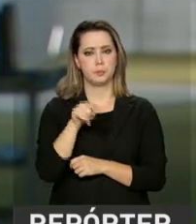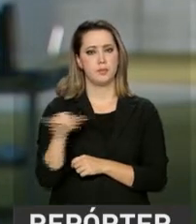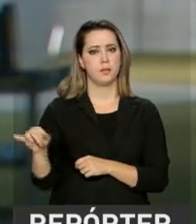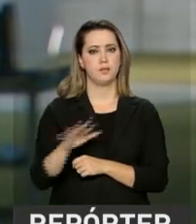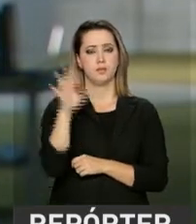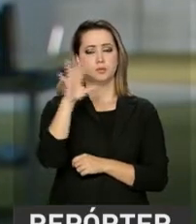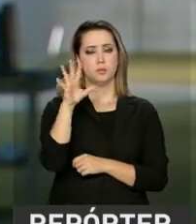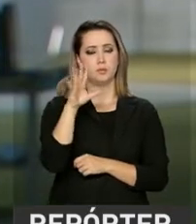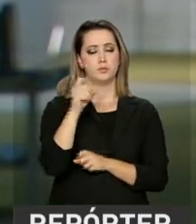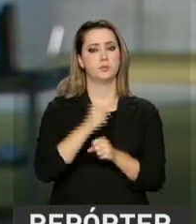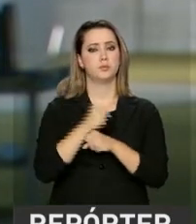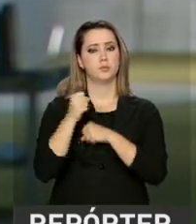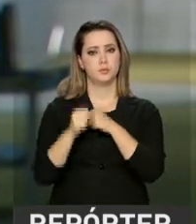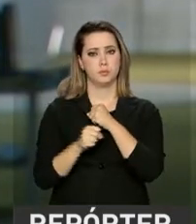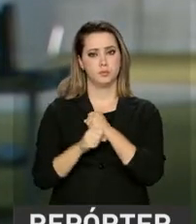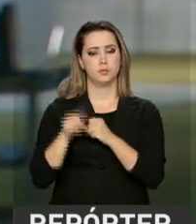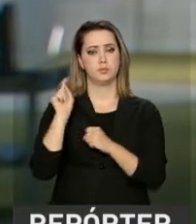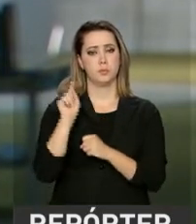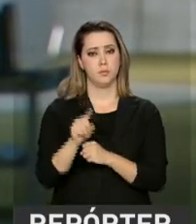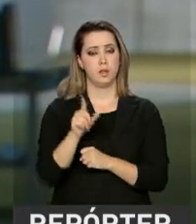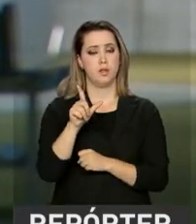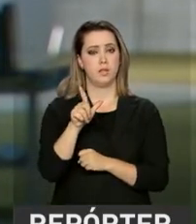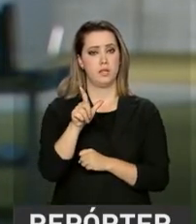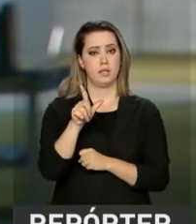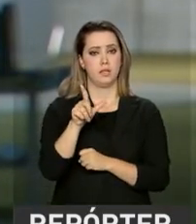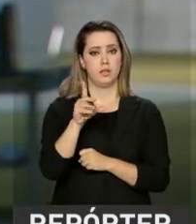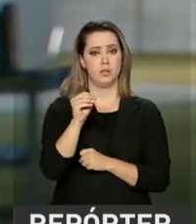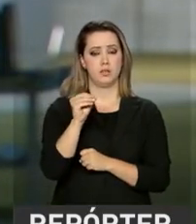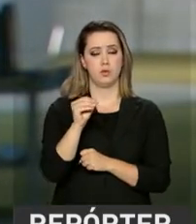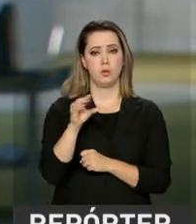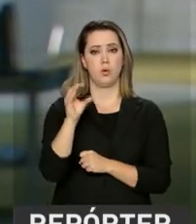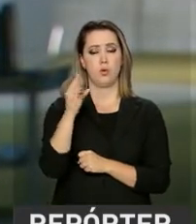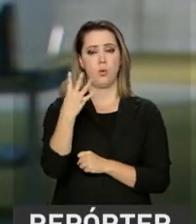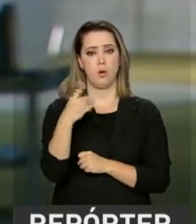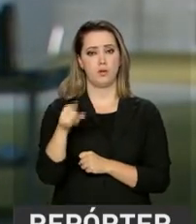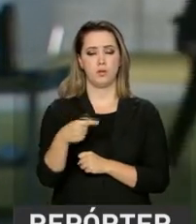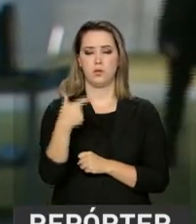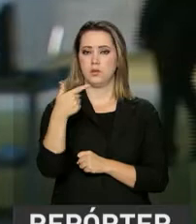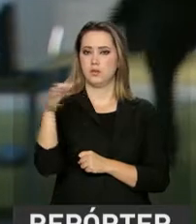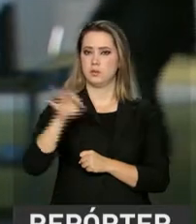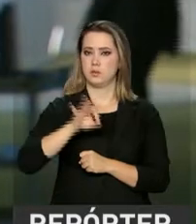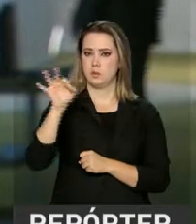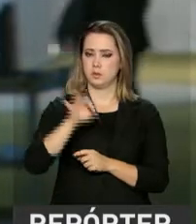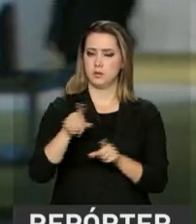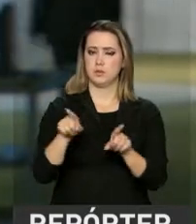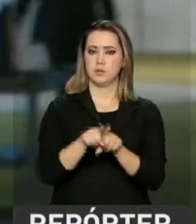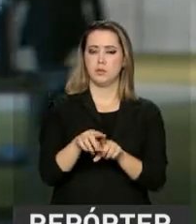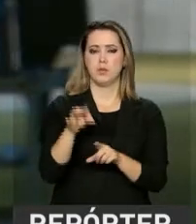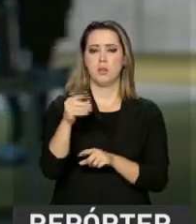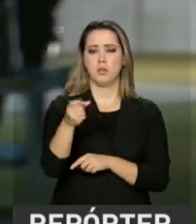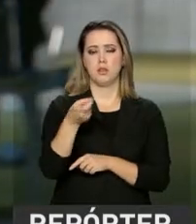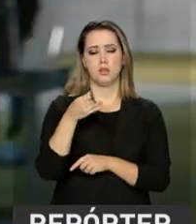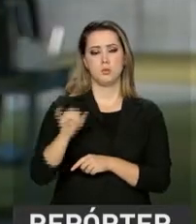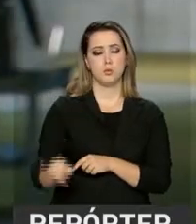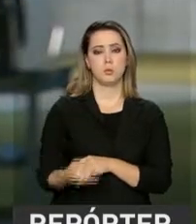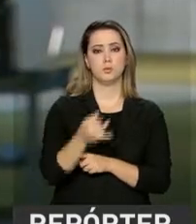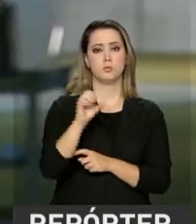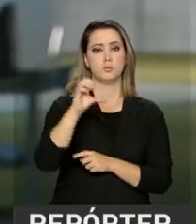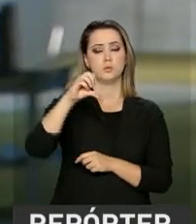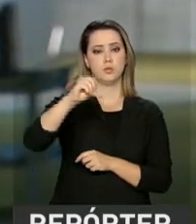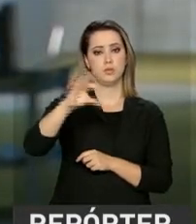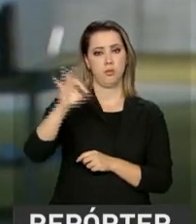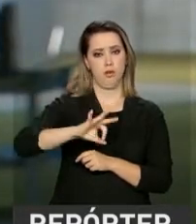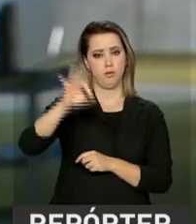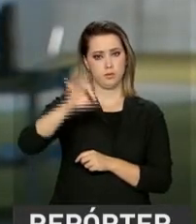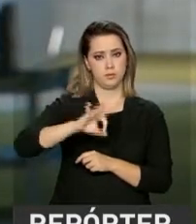no ano que vem segundo a lg ó é de 4,2 por cento e da taxa de juros de 9%